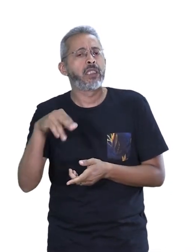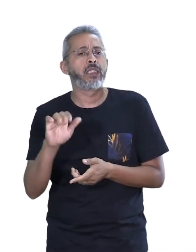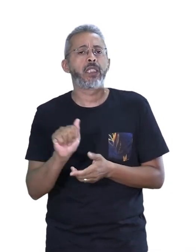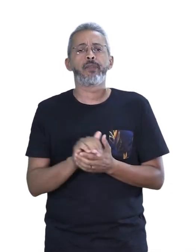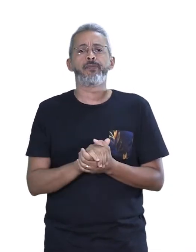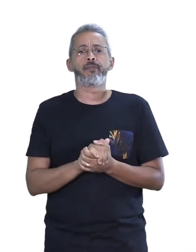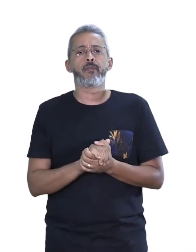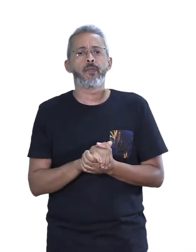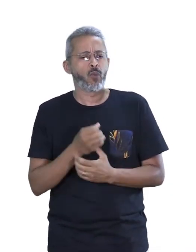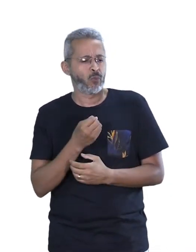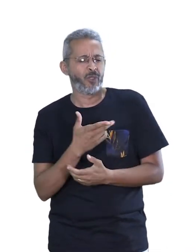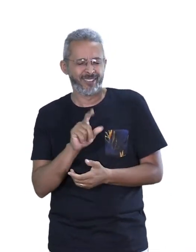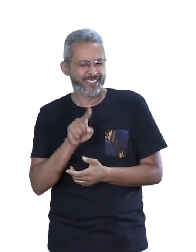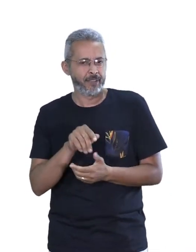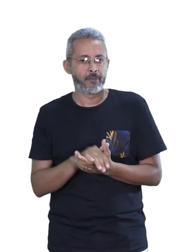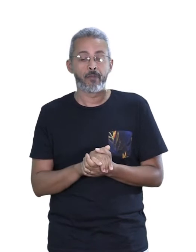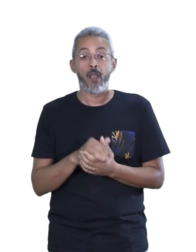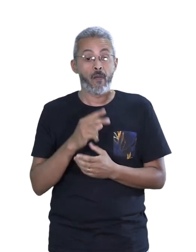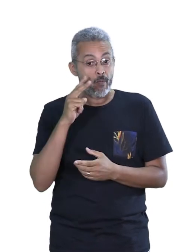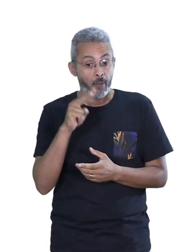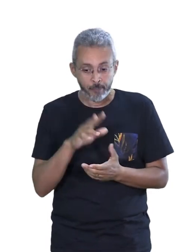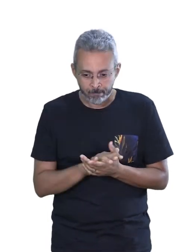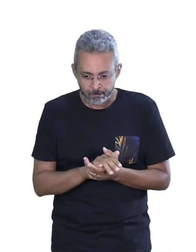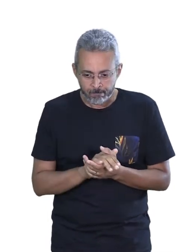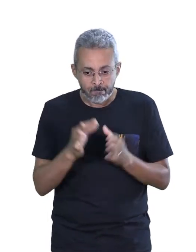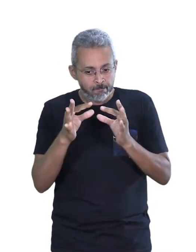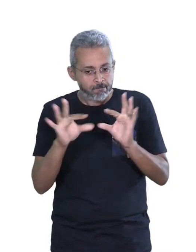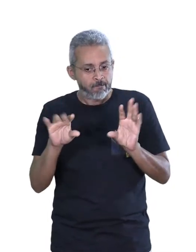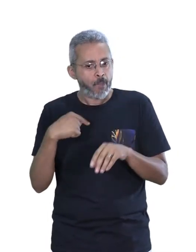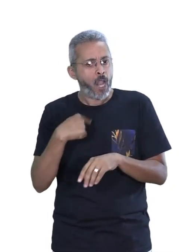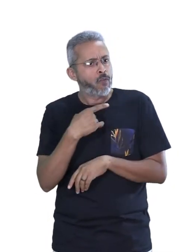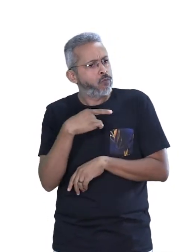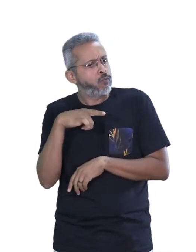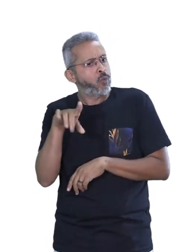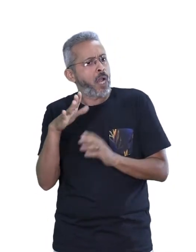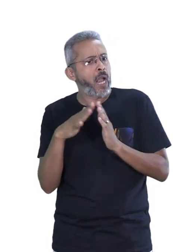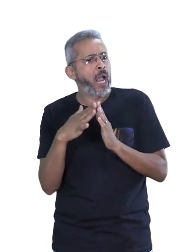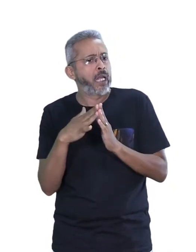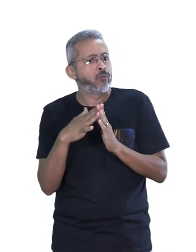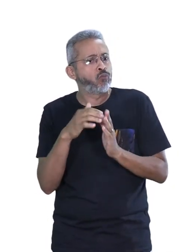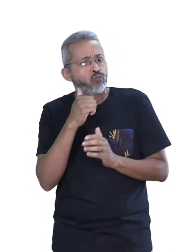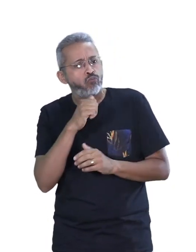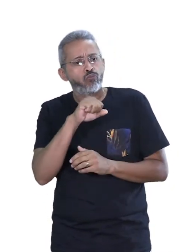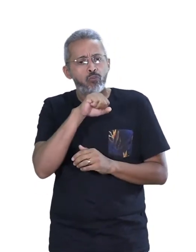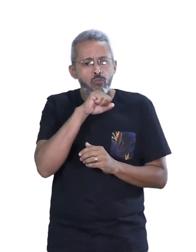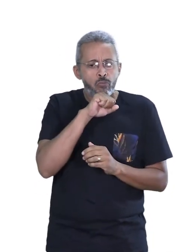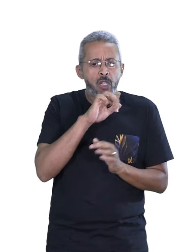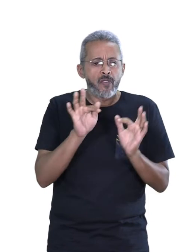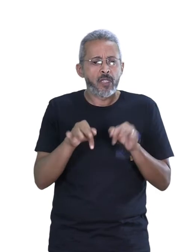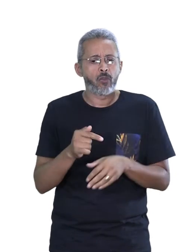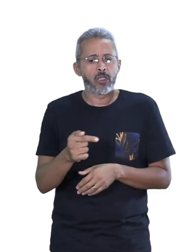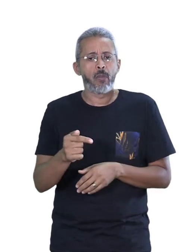jantar. Coisa boa, né? Vejamos. Na oração, fui à casa de meus pais no fim de